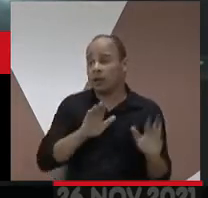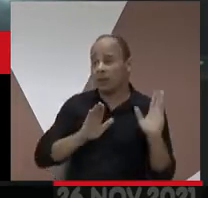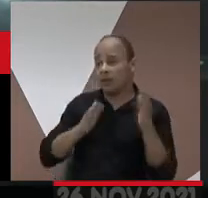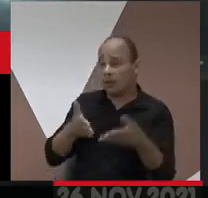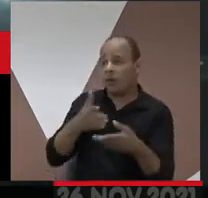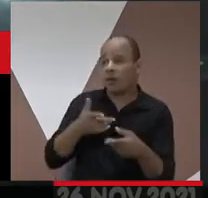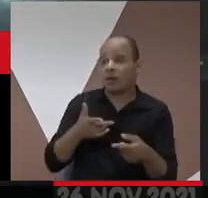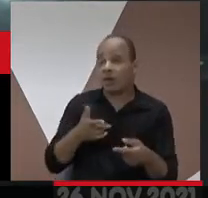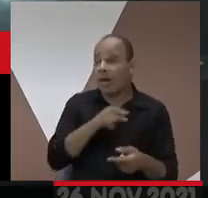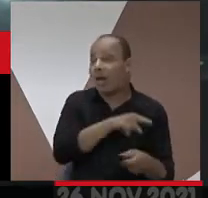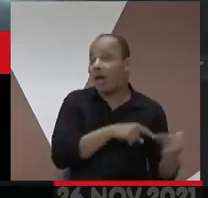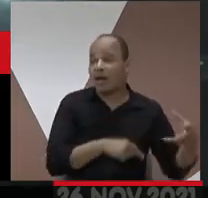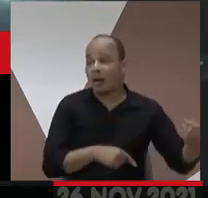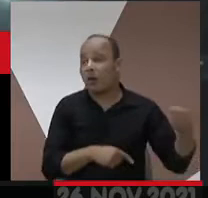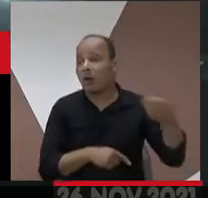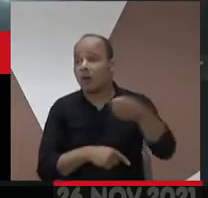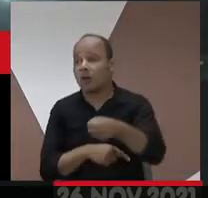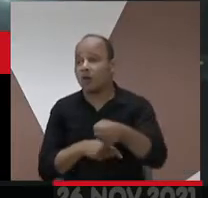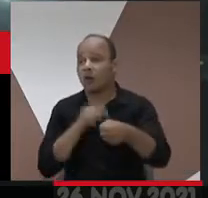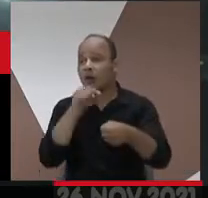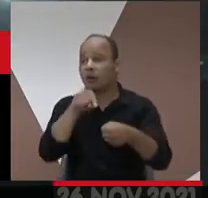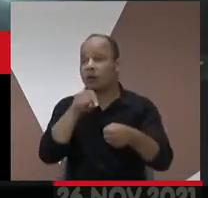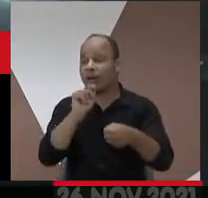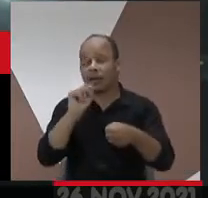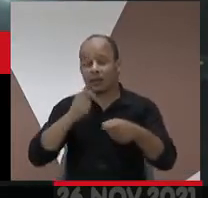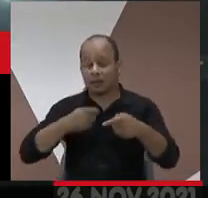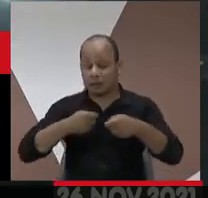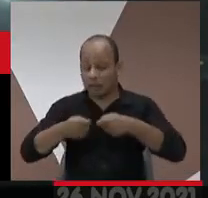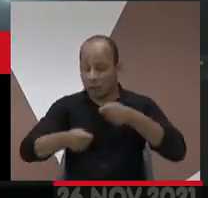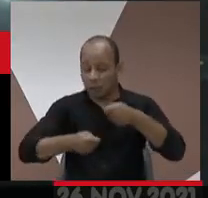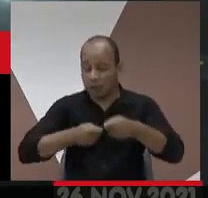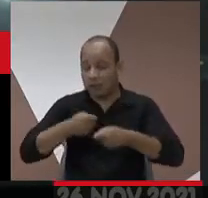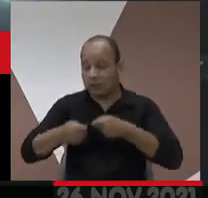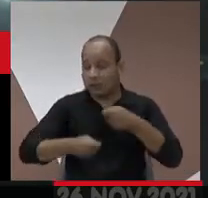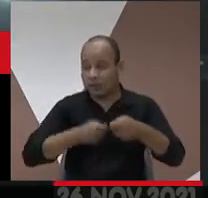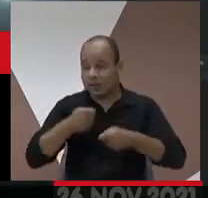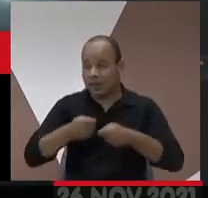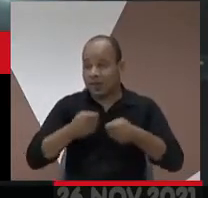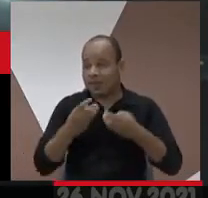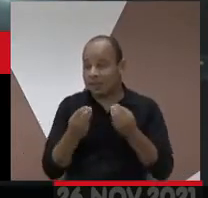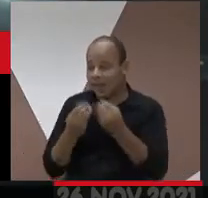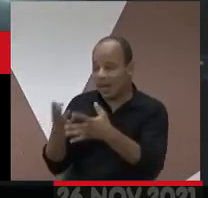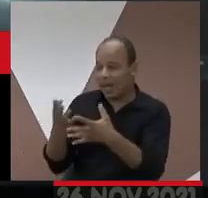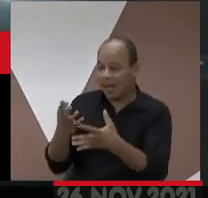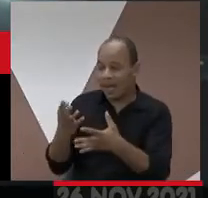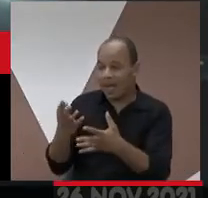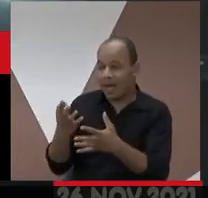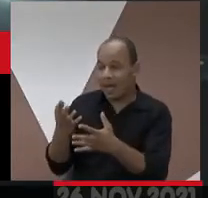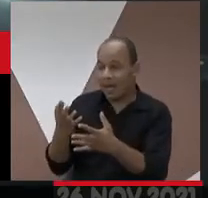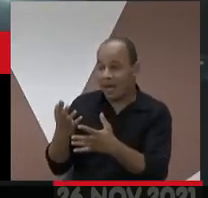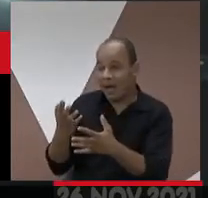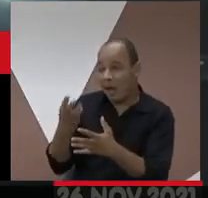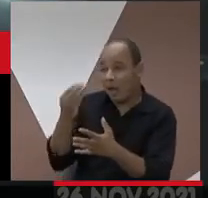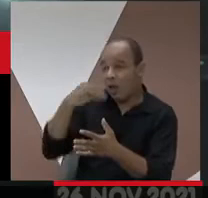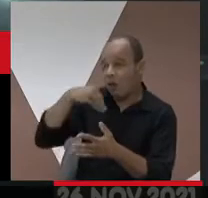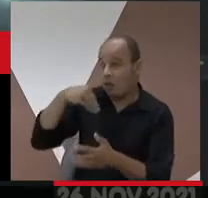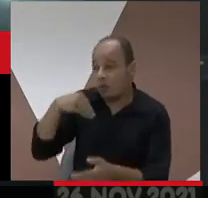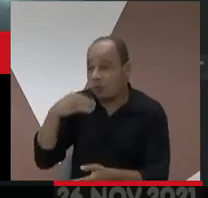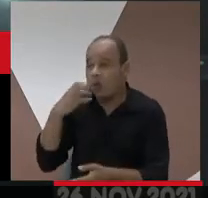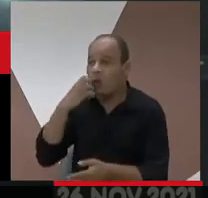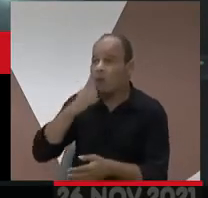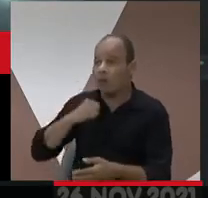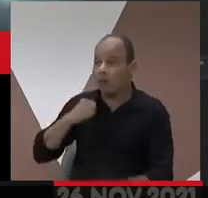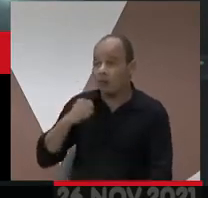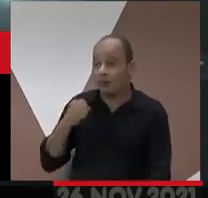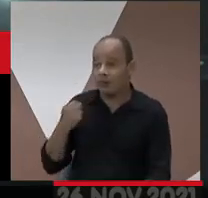negócio. Isso é de se estranhar. E a Sistra, para montar o projeto.